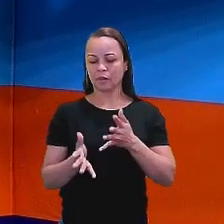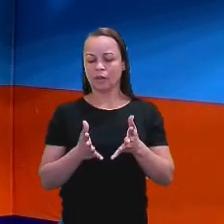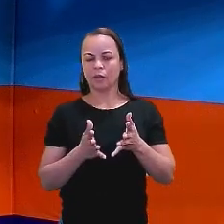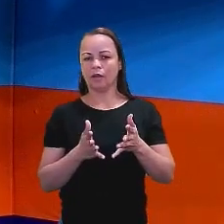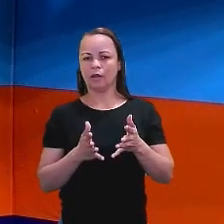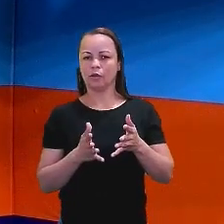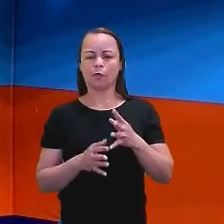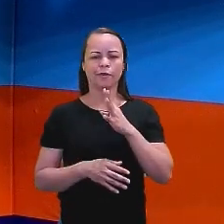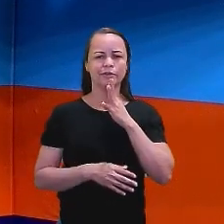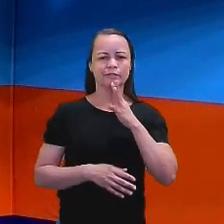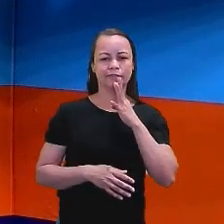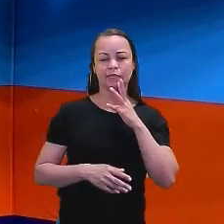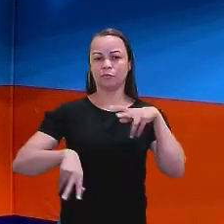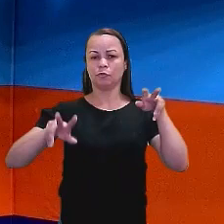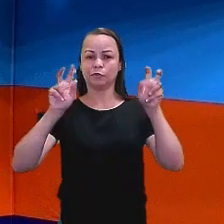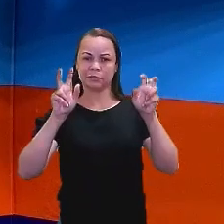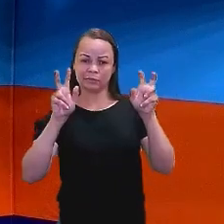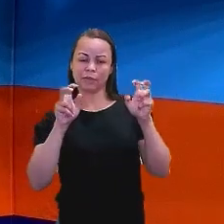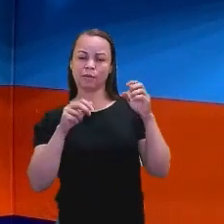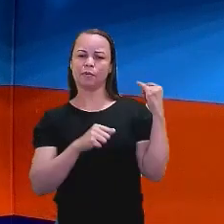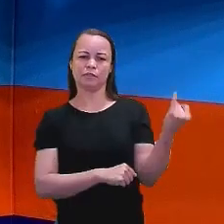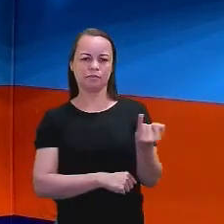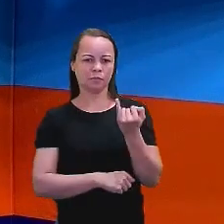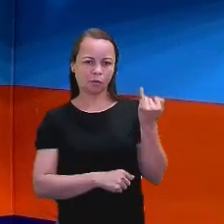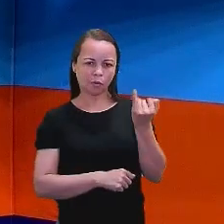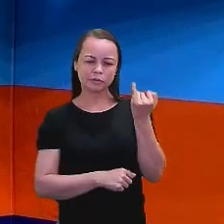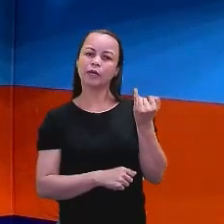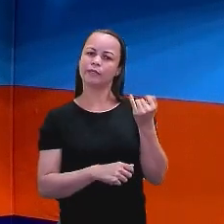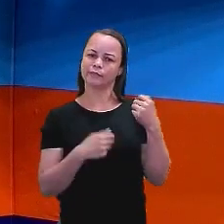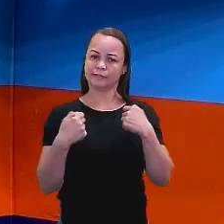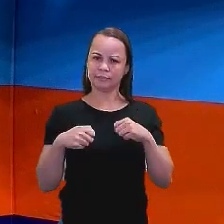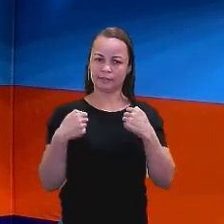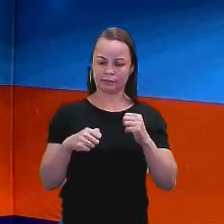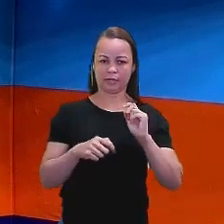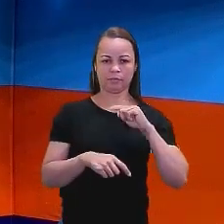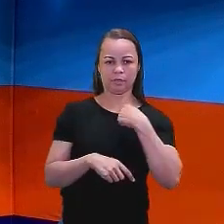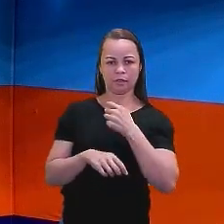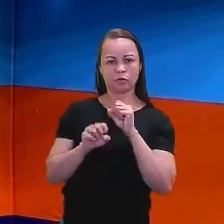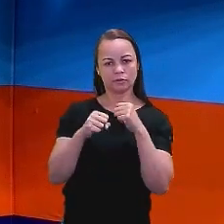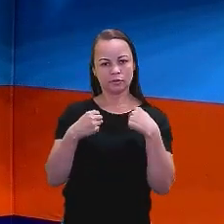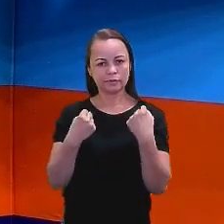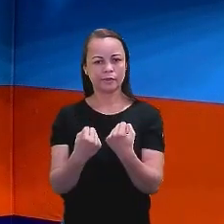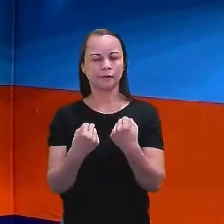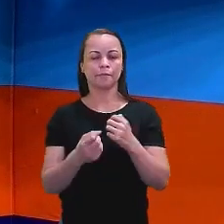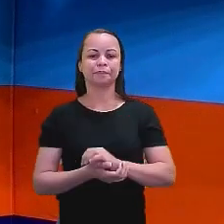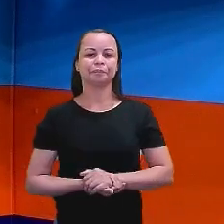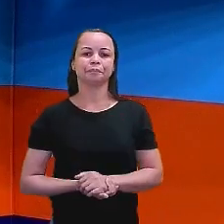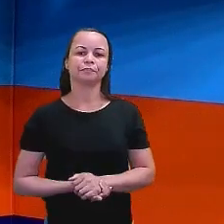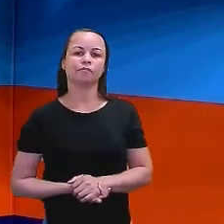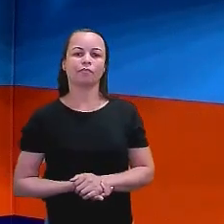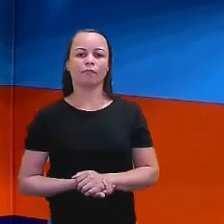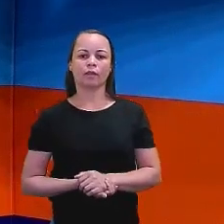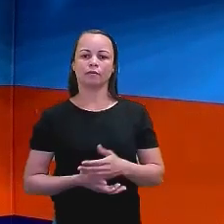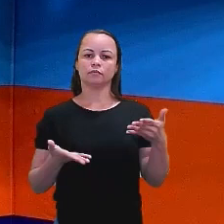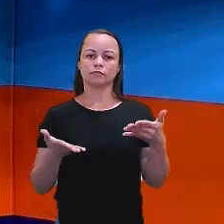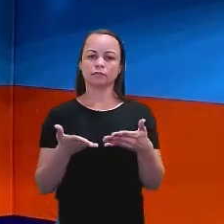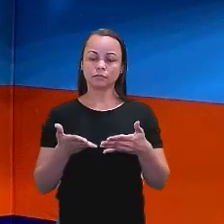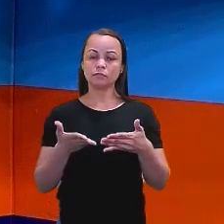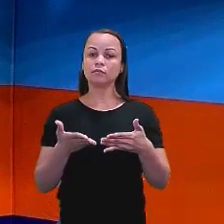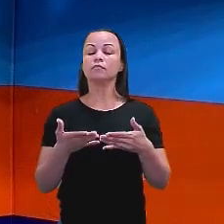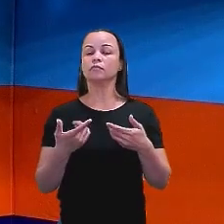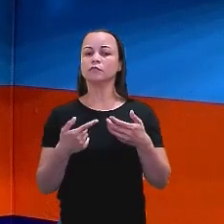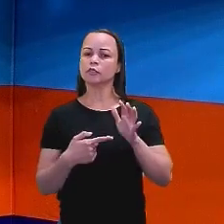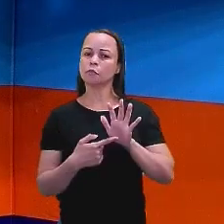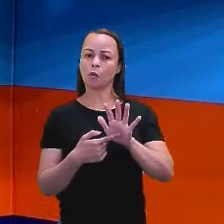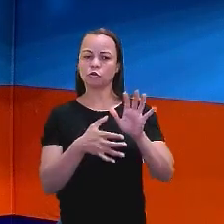tema que é tão necessário para a nossa sociedade. Então, hoje, dentro desse contexto